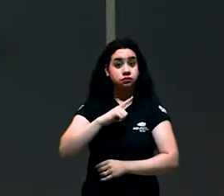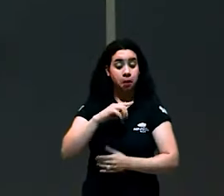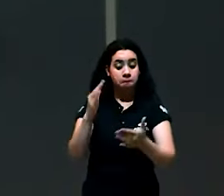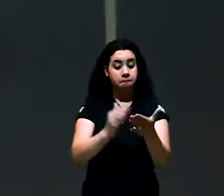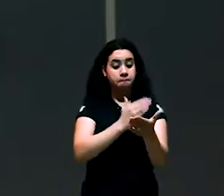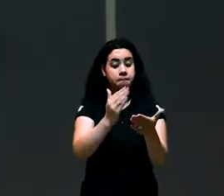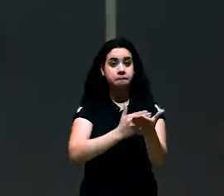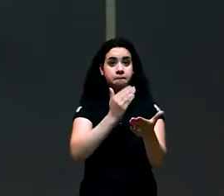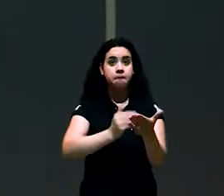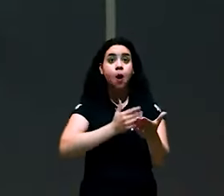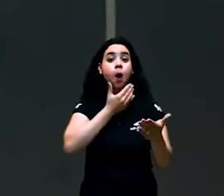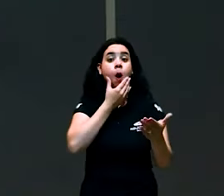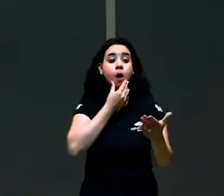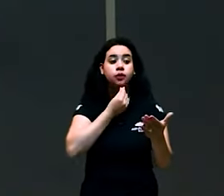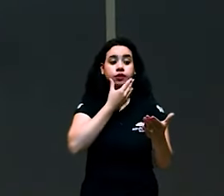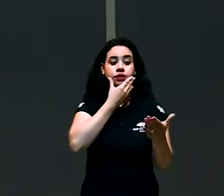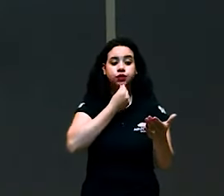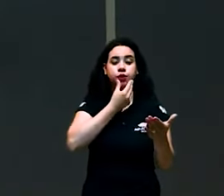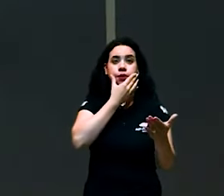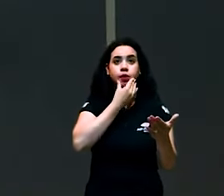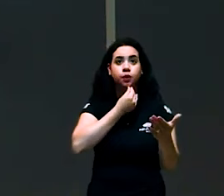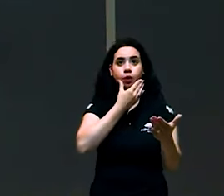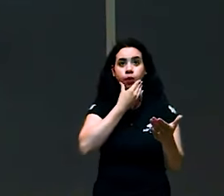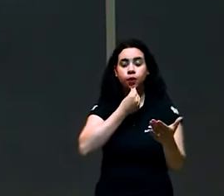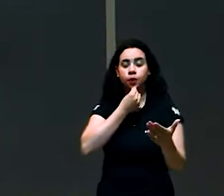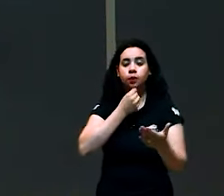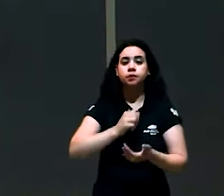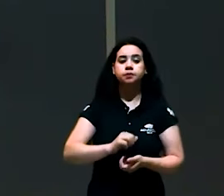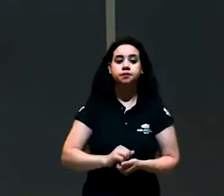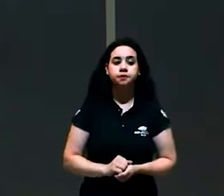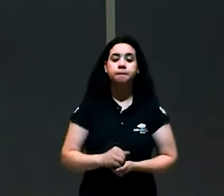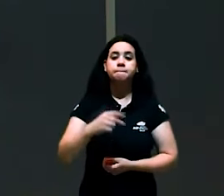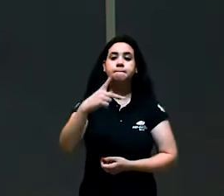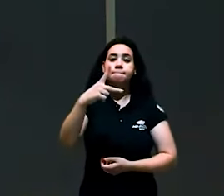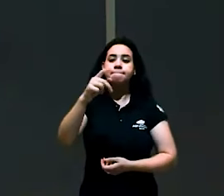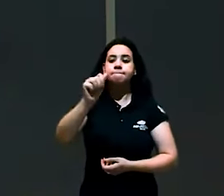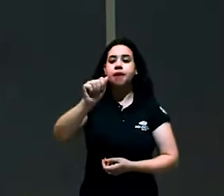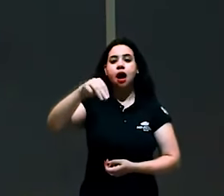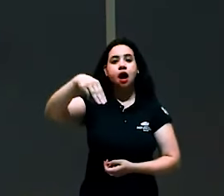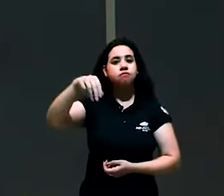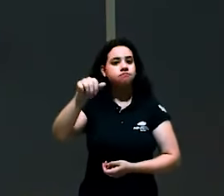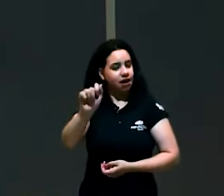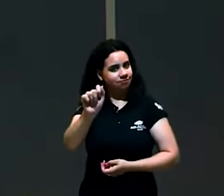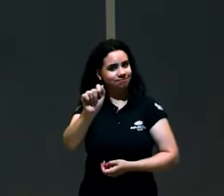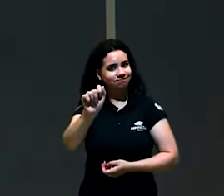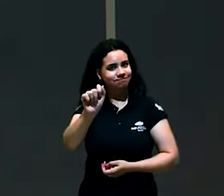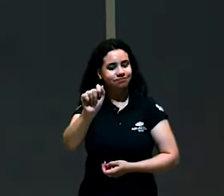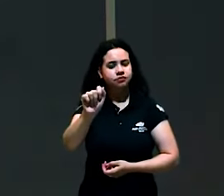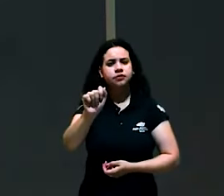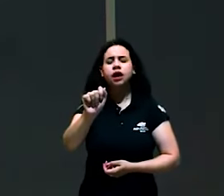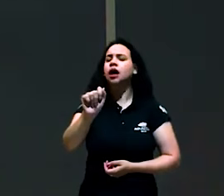foi o fundador conhecido como pai da teologia pentecostais,